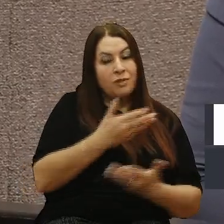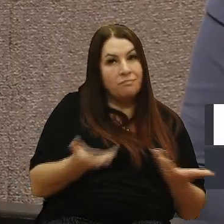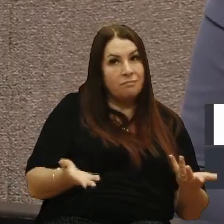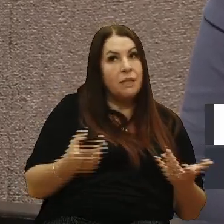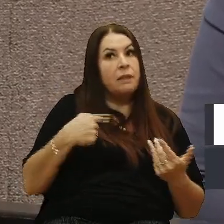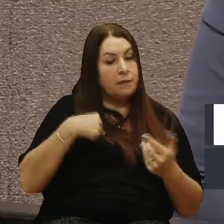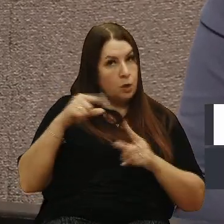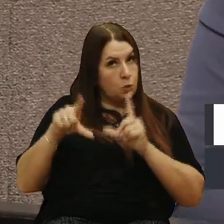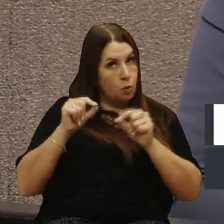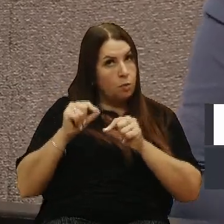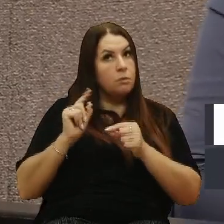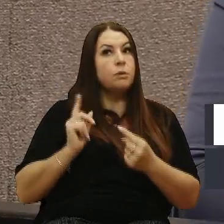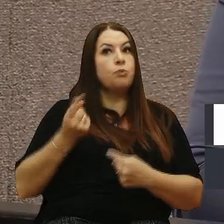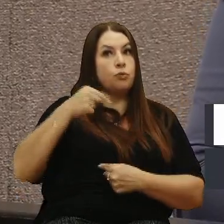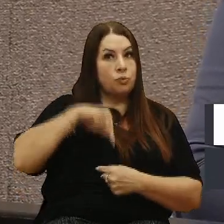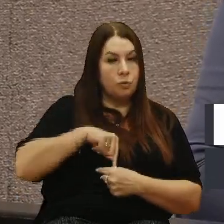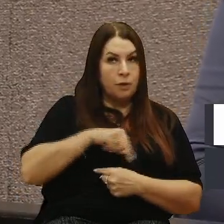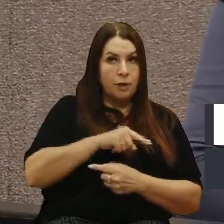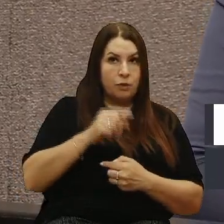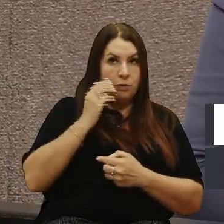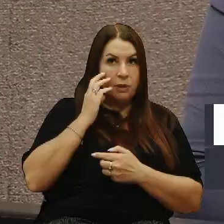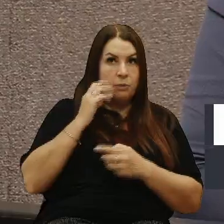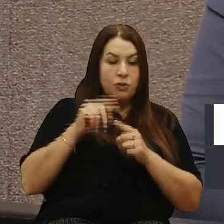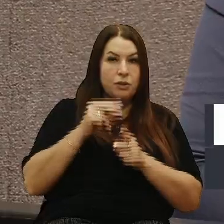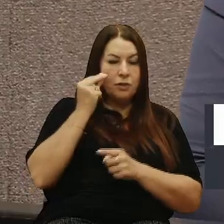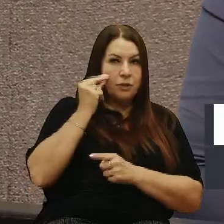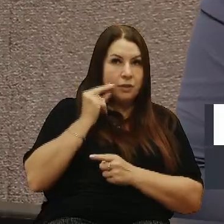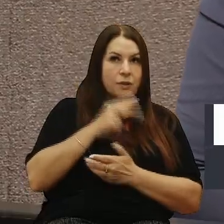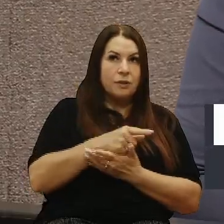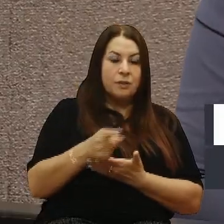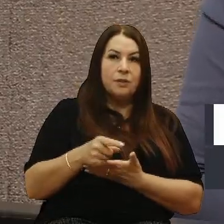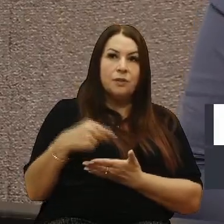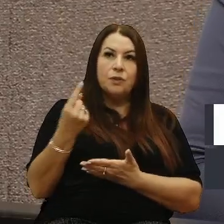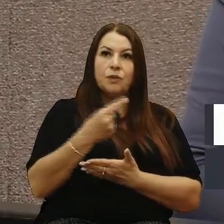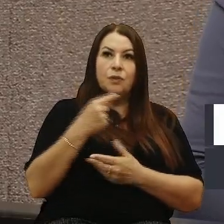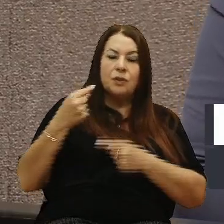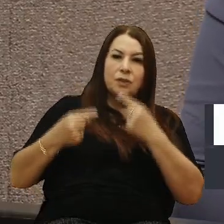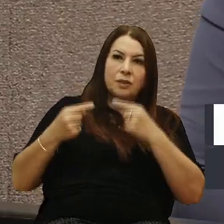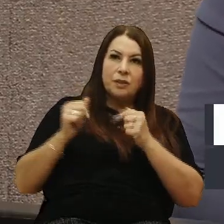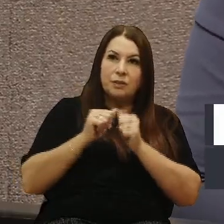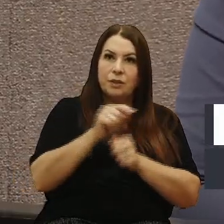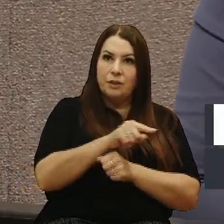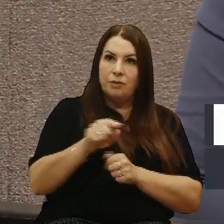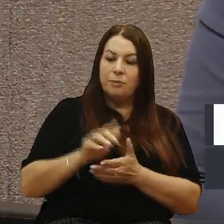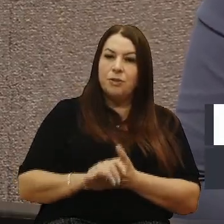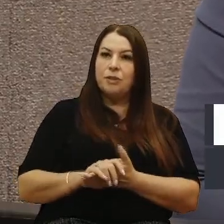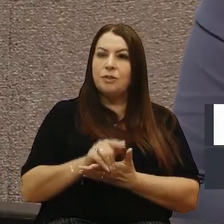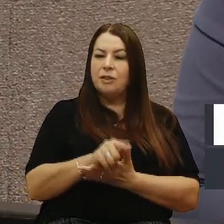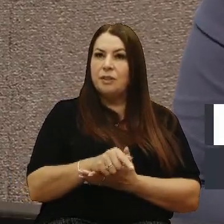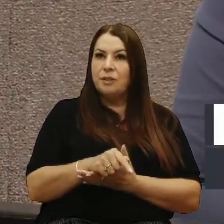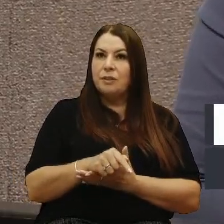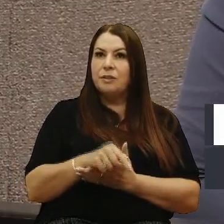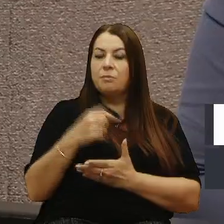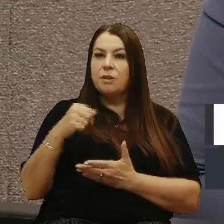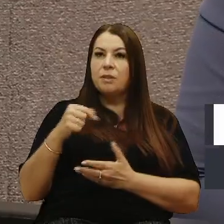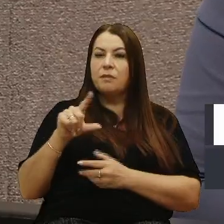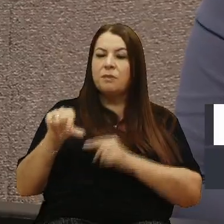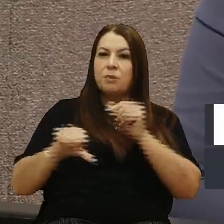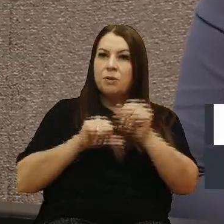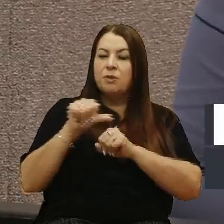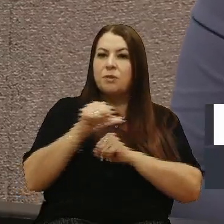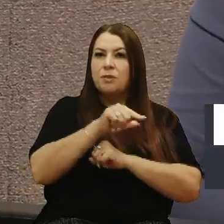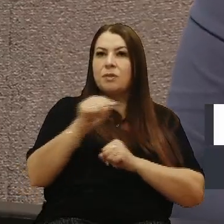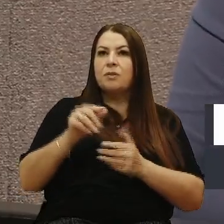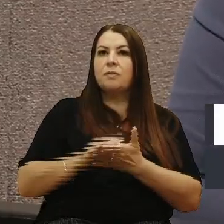tem critério, tem objetividade, o vereador Libardi torna a repetir. Nós discutimos junto com isso, inicialmente ele comentou que precisava de uma alteração para que